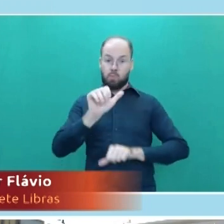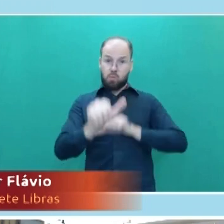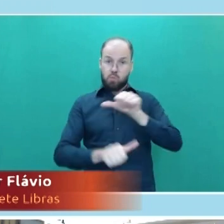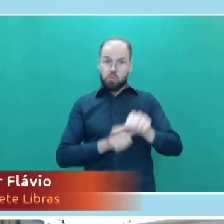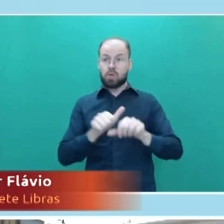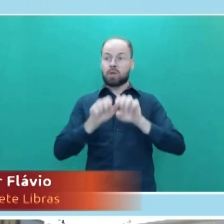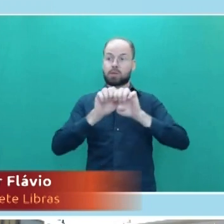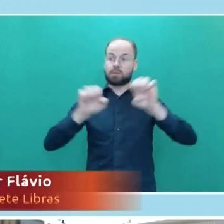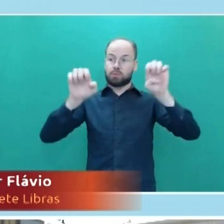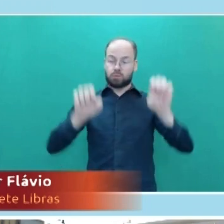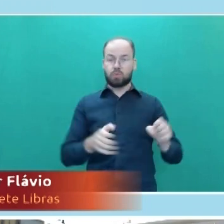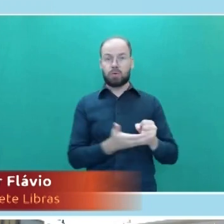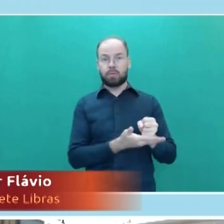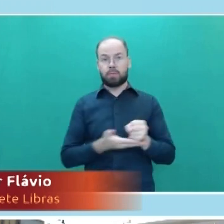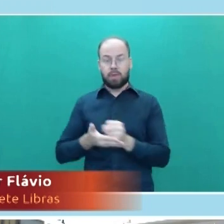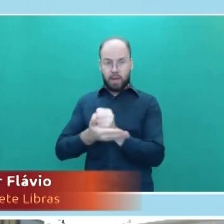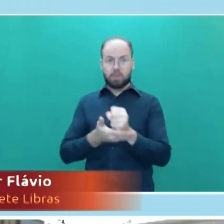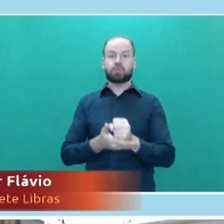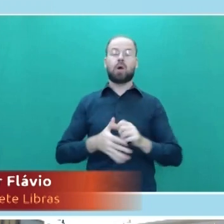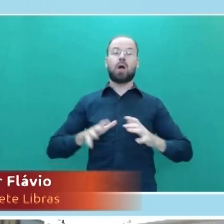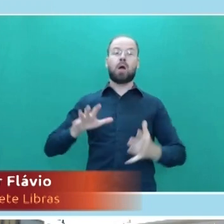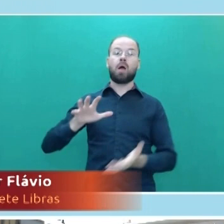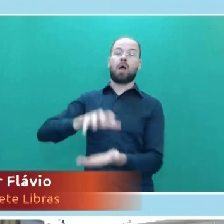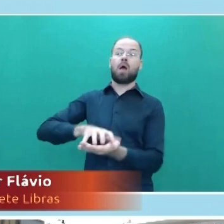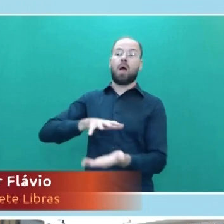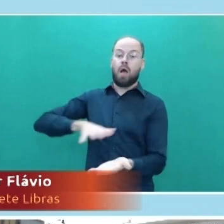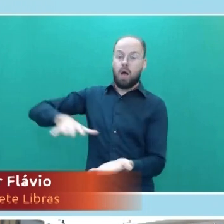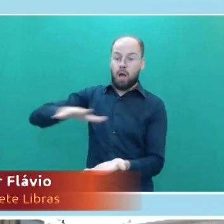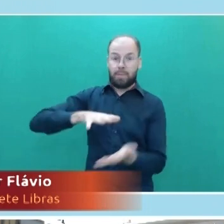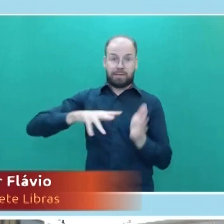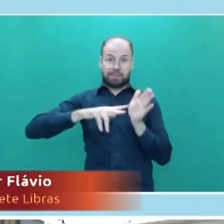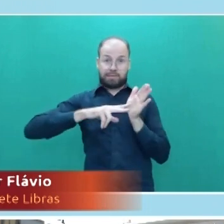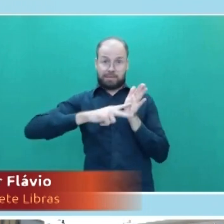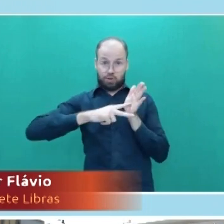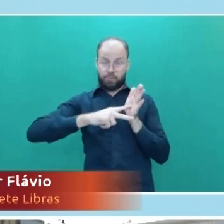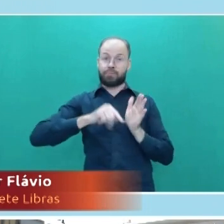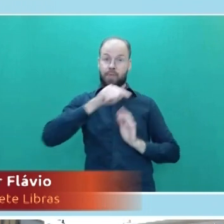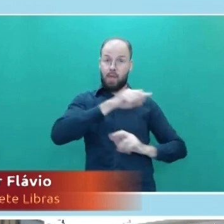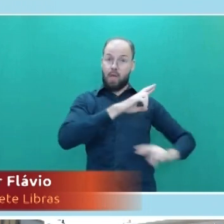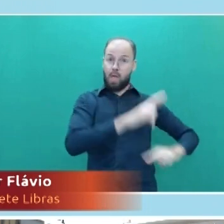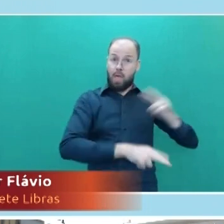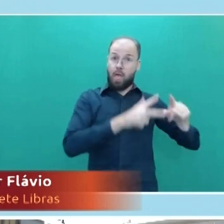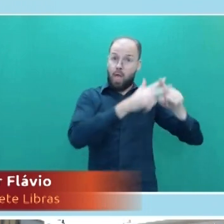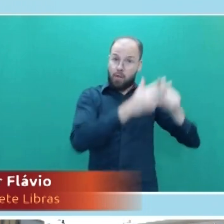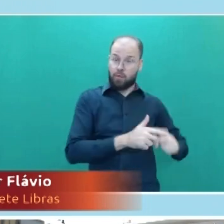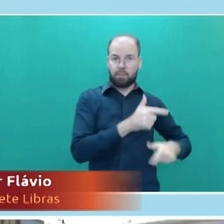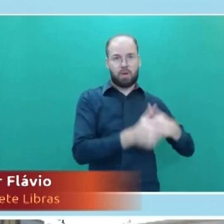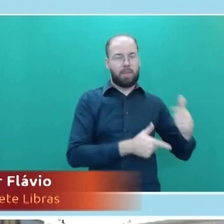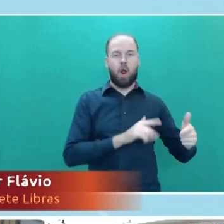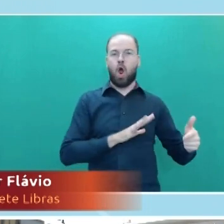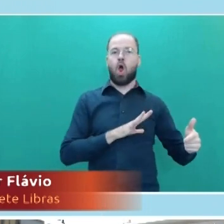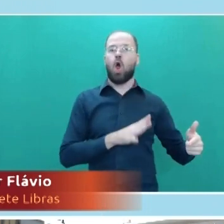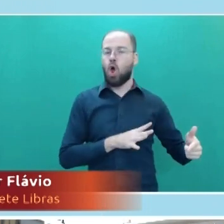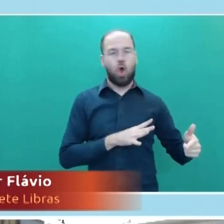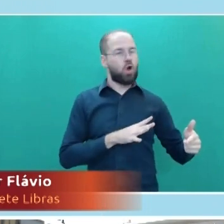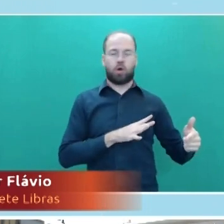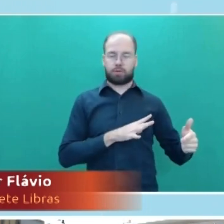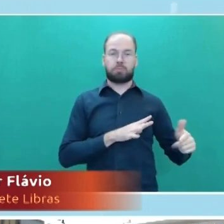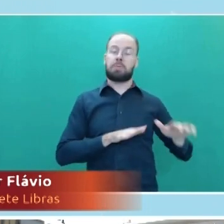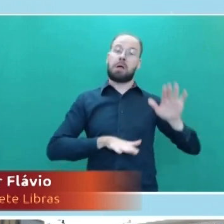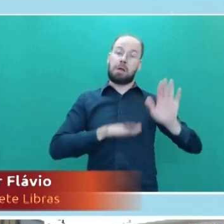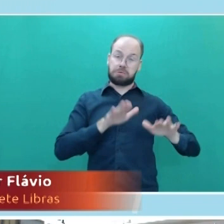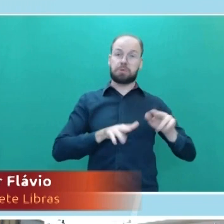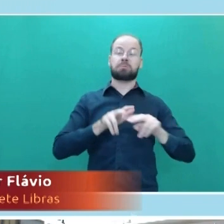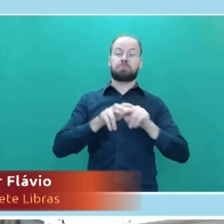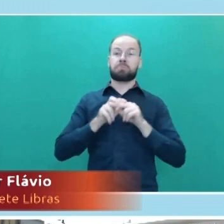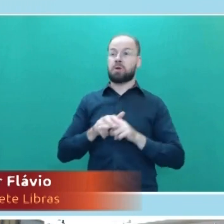nós precisávamos no campo sindical, a reforma trabalhista não teve coragem de fazer. Né, talvez porque o governo não tivesse o apoio necessário